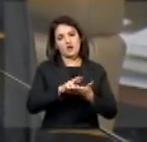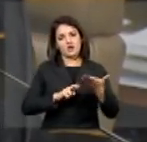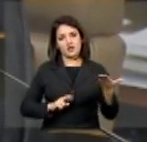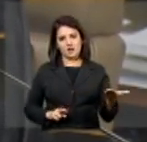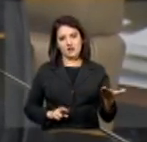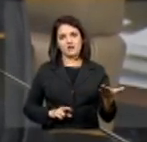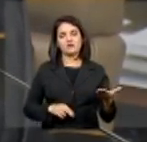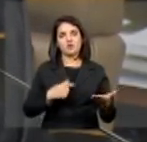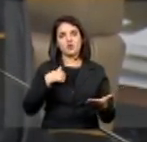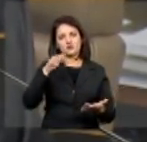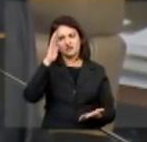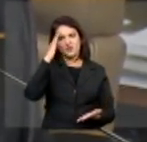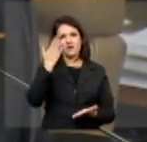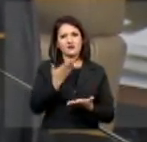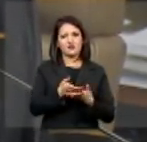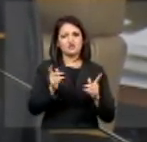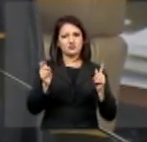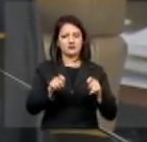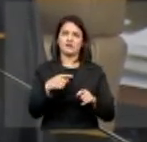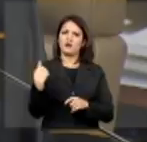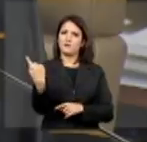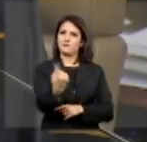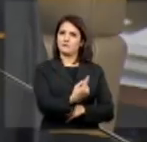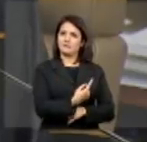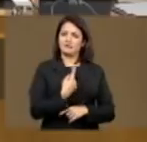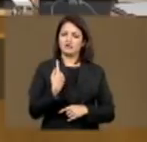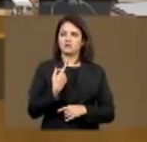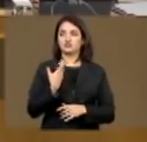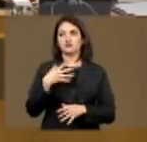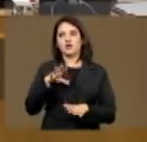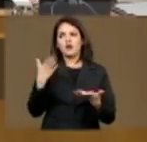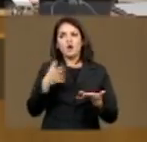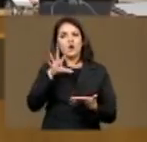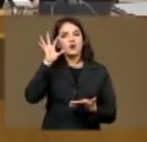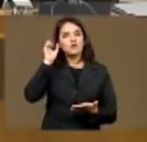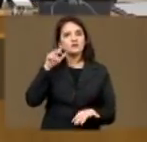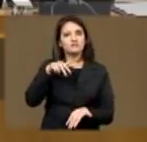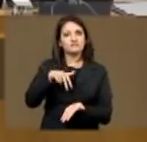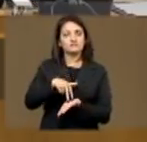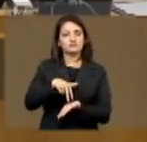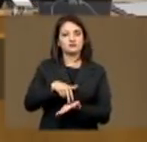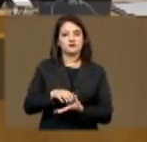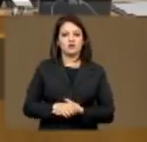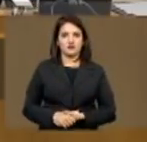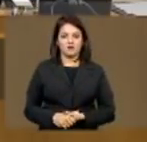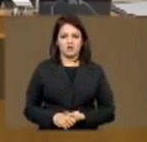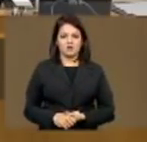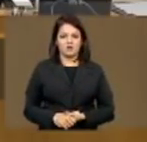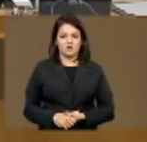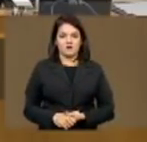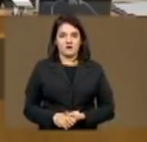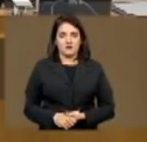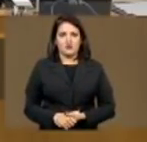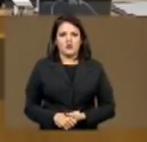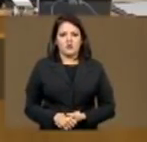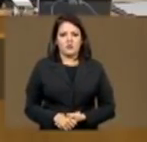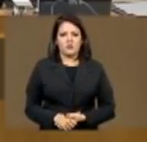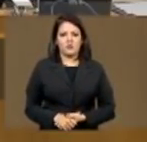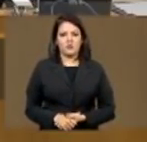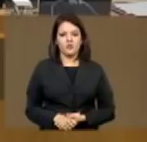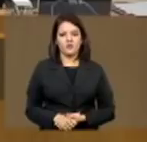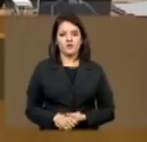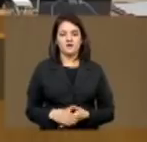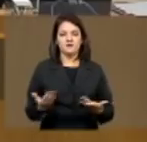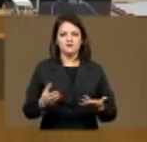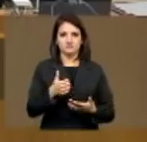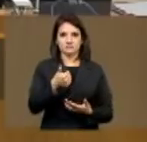suficiente para ouvirmos as sustentações orais um fim do relatório concedo a palavra pelo tempo regimental de